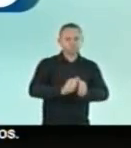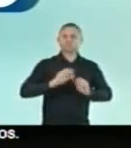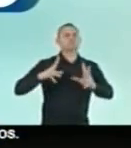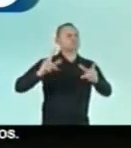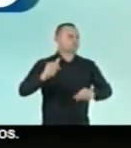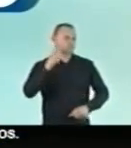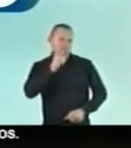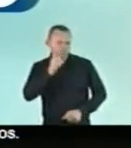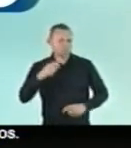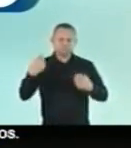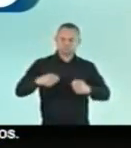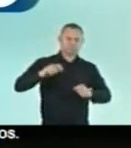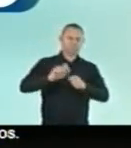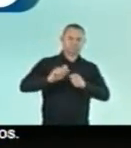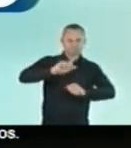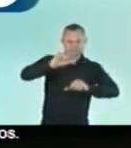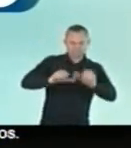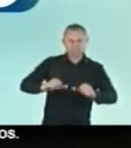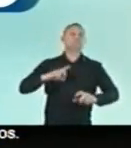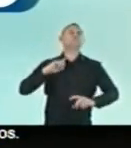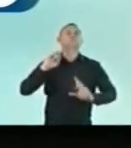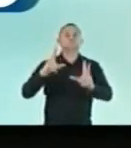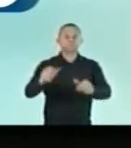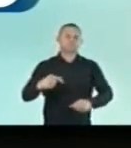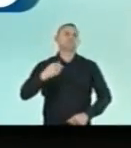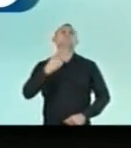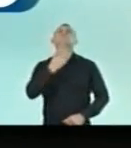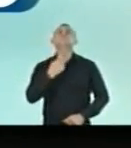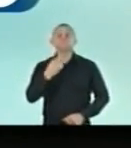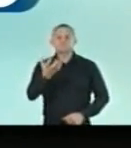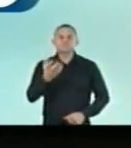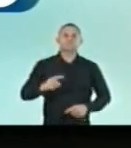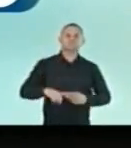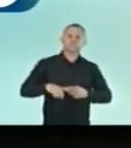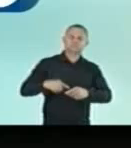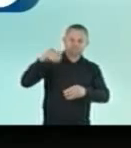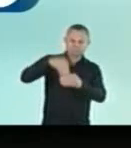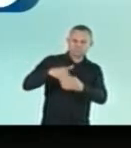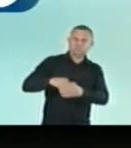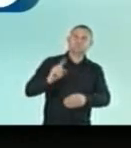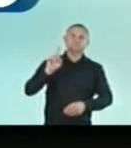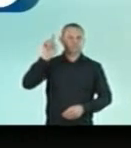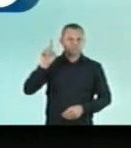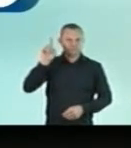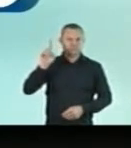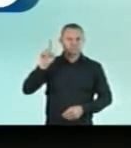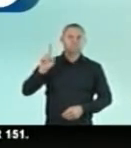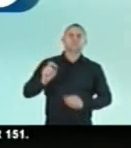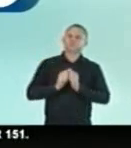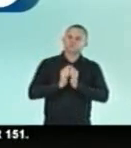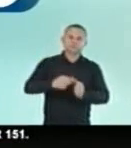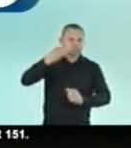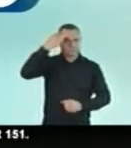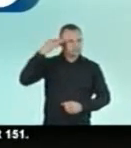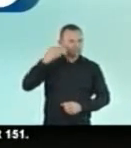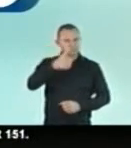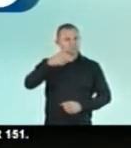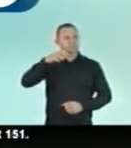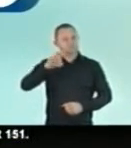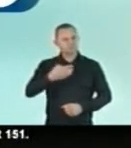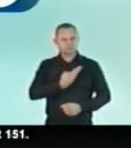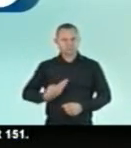mulheres. Precisamos fazer a mudança que tanto queremos. Vote deputada federal Zélia Nolasco, 1510, com Júnior